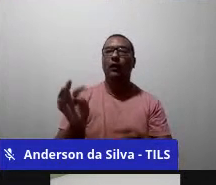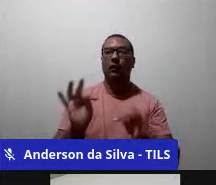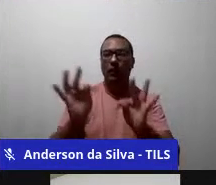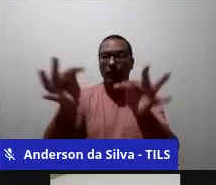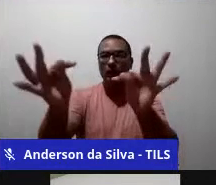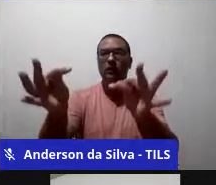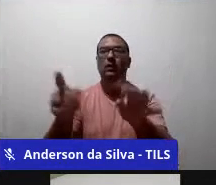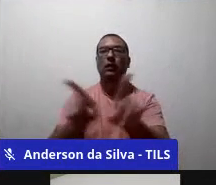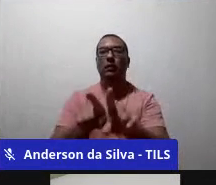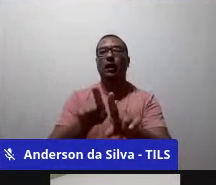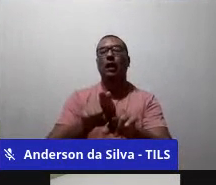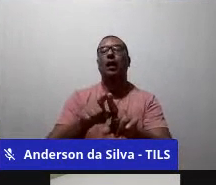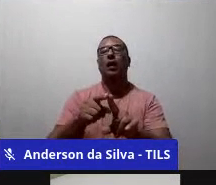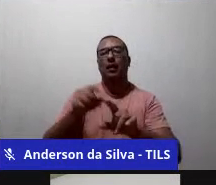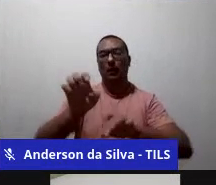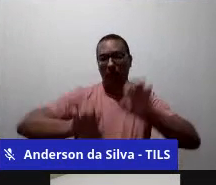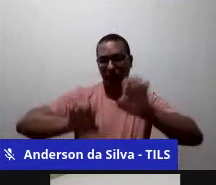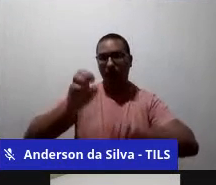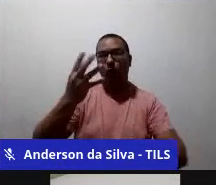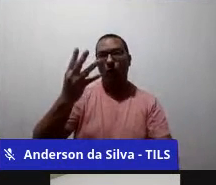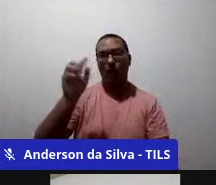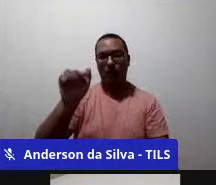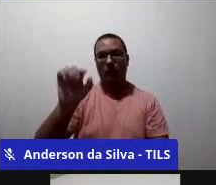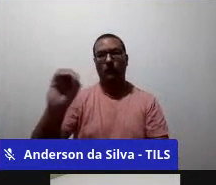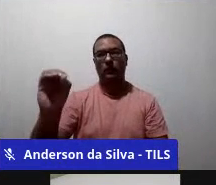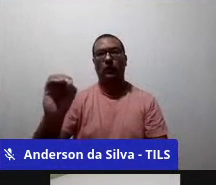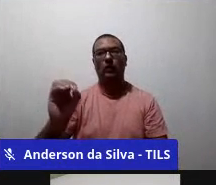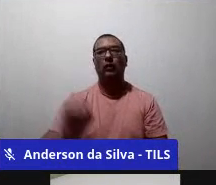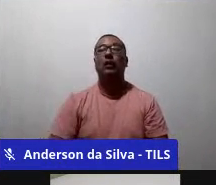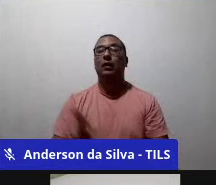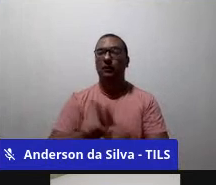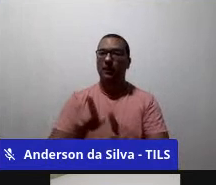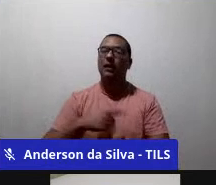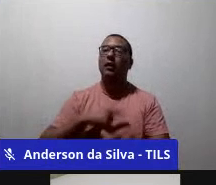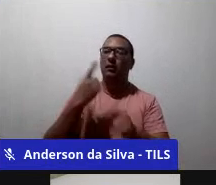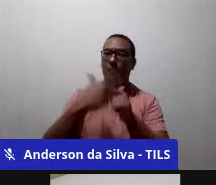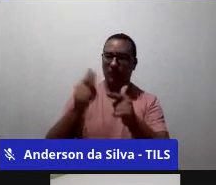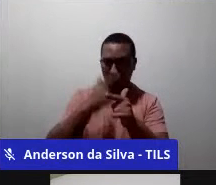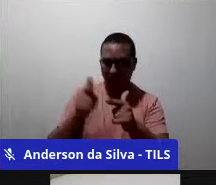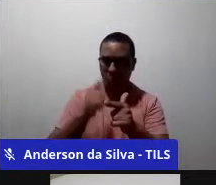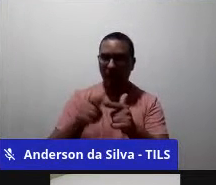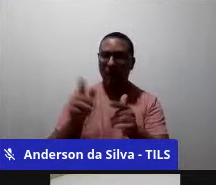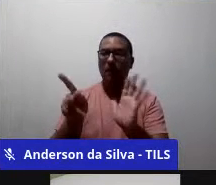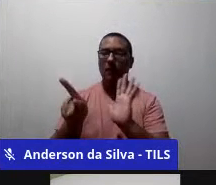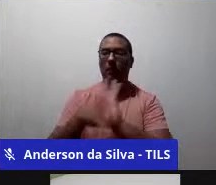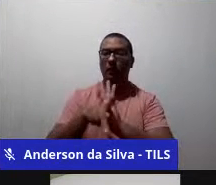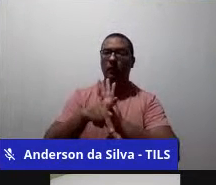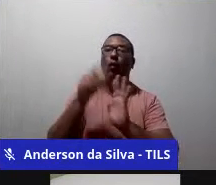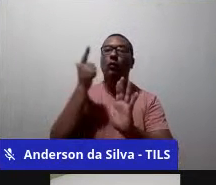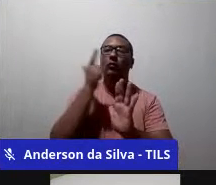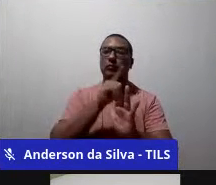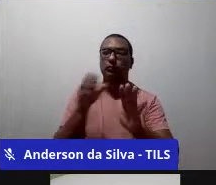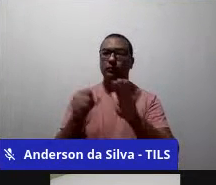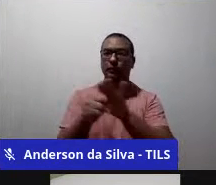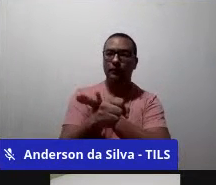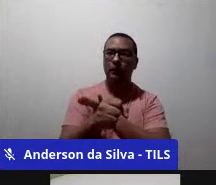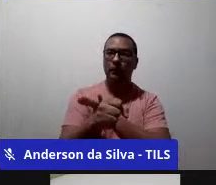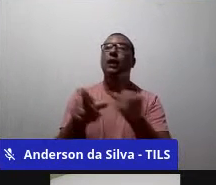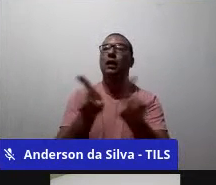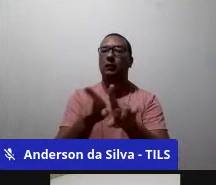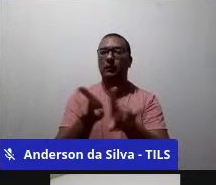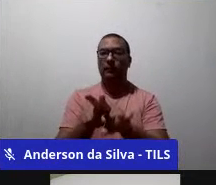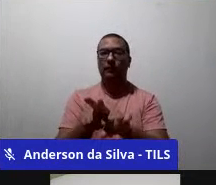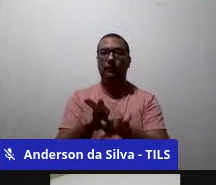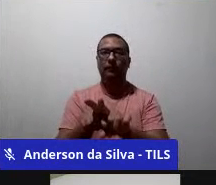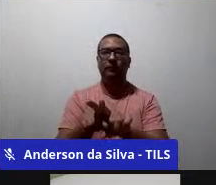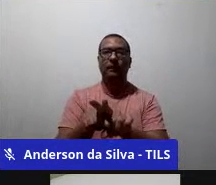indústria 4.0. Então, esses são os desafios, as questões e os riscos, né, que estão associados com a introdução. E, de novo, né, a gente vê isso